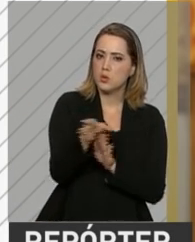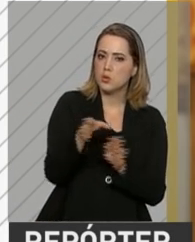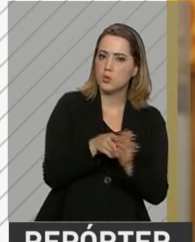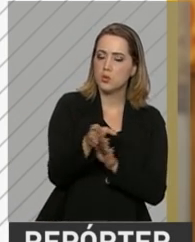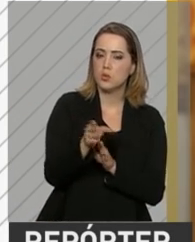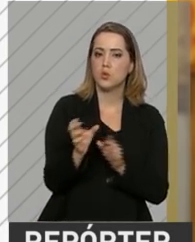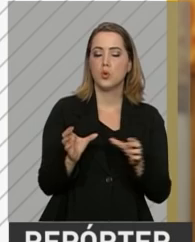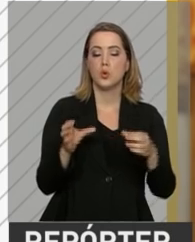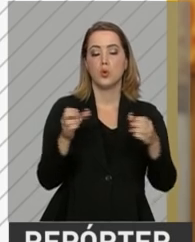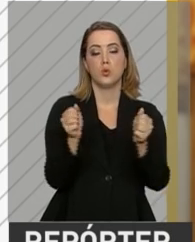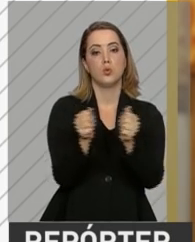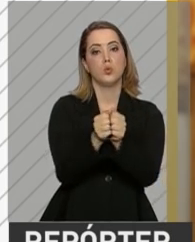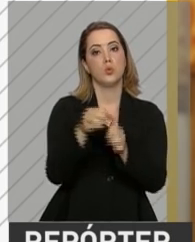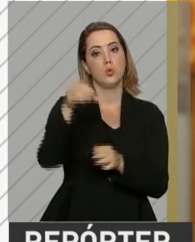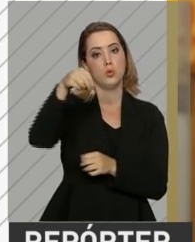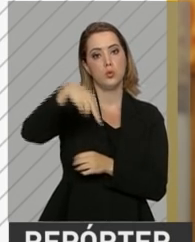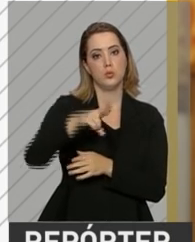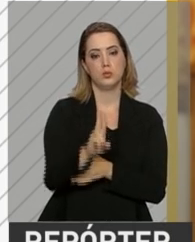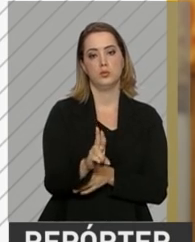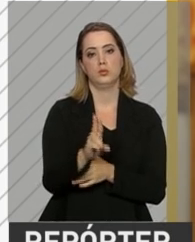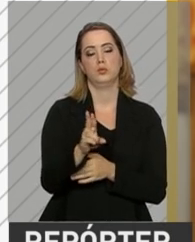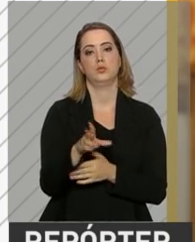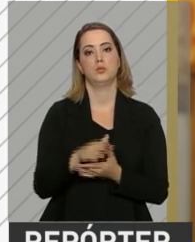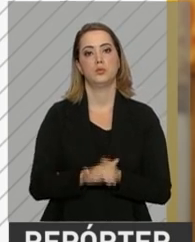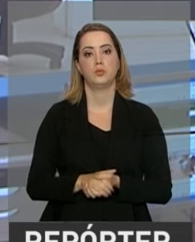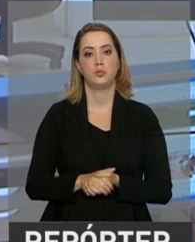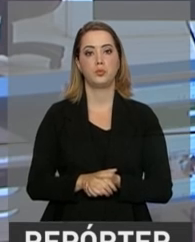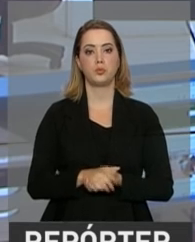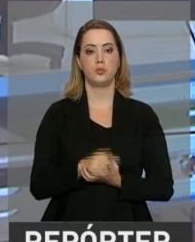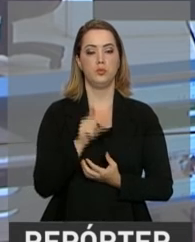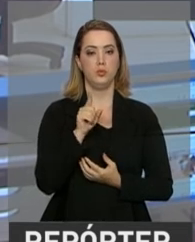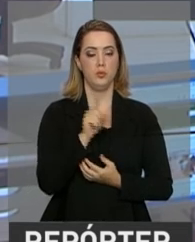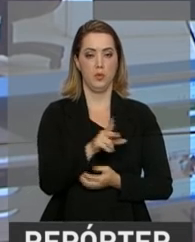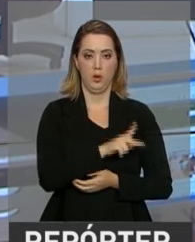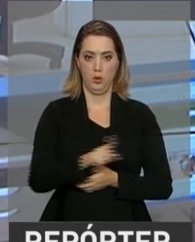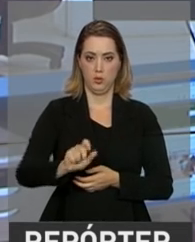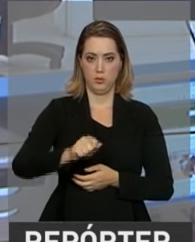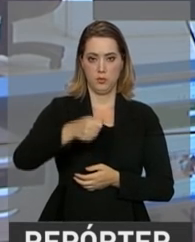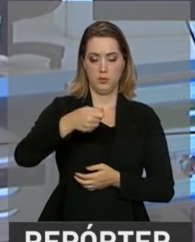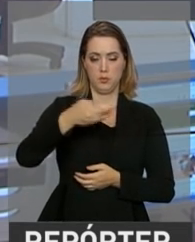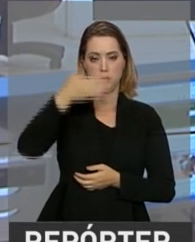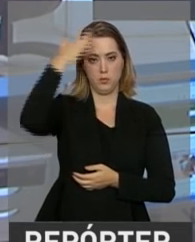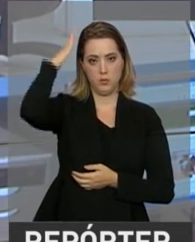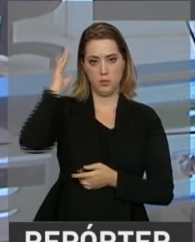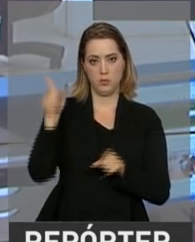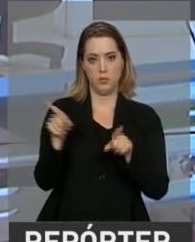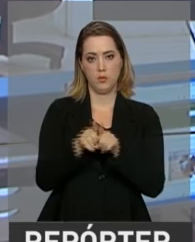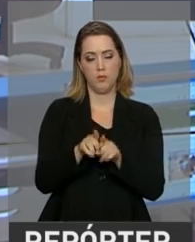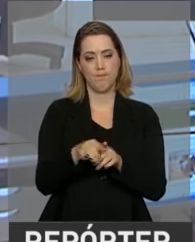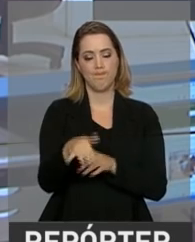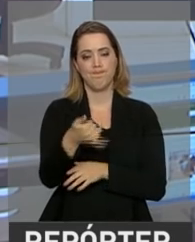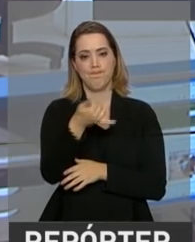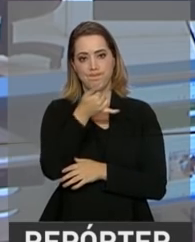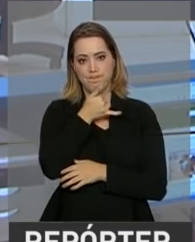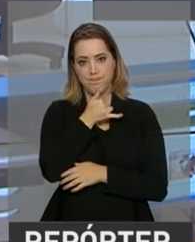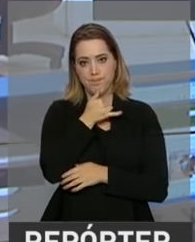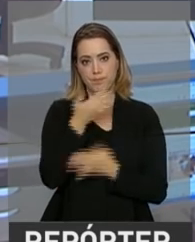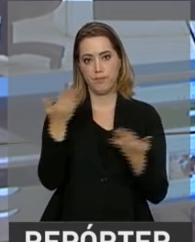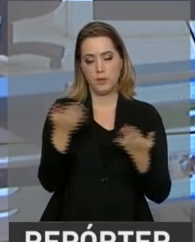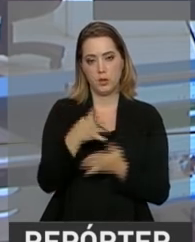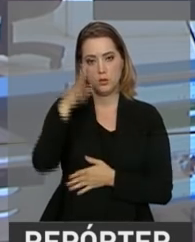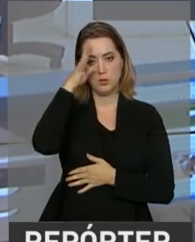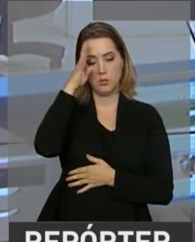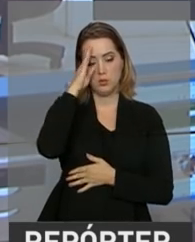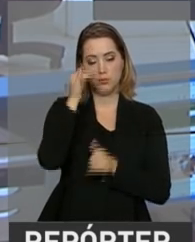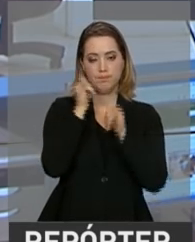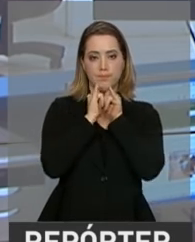Brasileira junto à ONU em Genebra, na Suíça. O presidente da República, Michel Temer, lamentou nesta quarta-feira, em nota